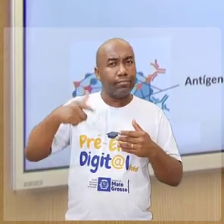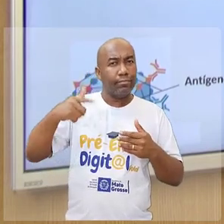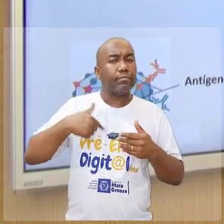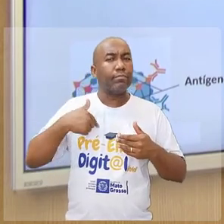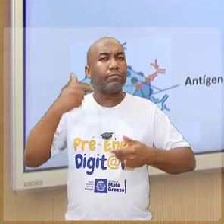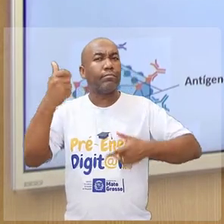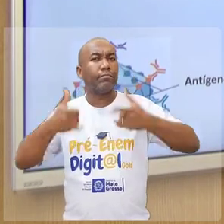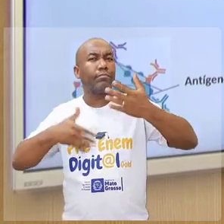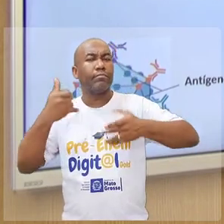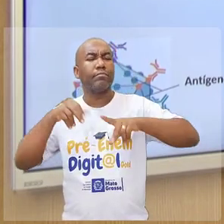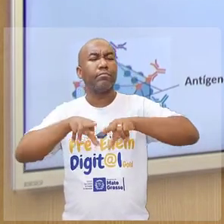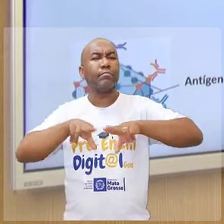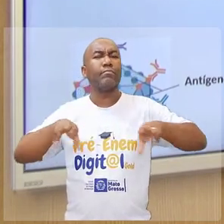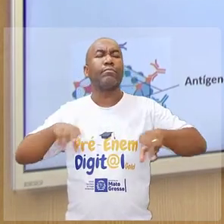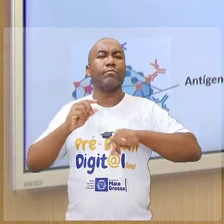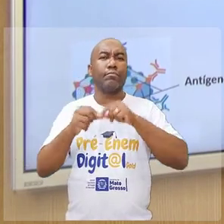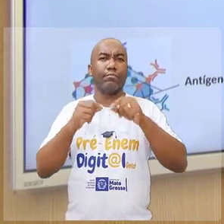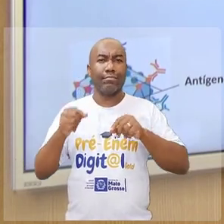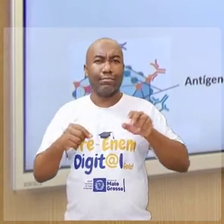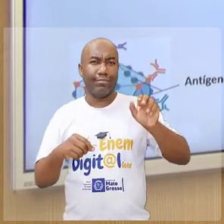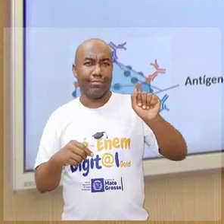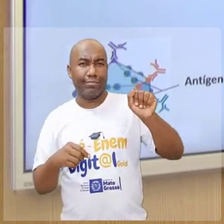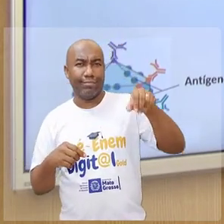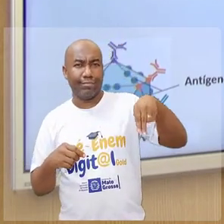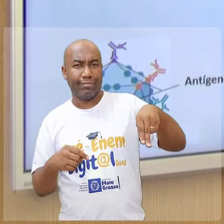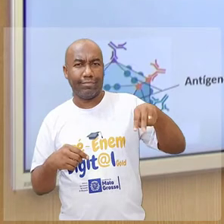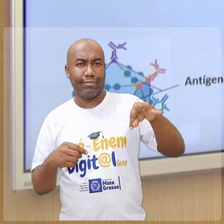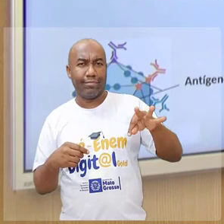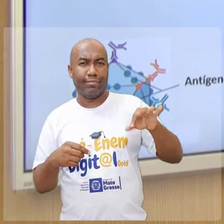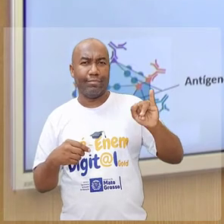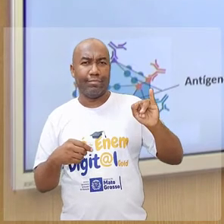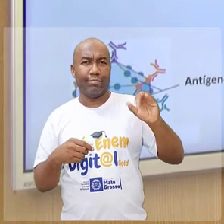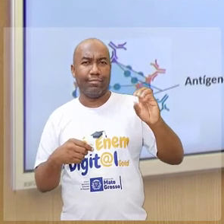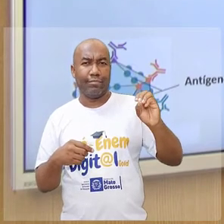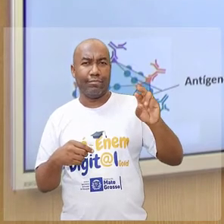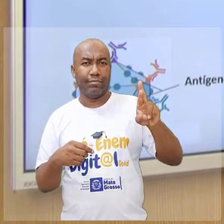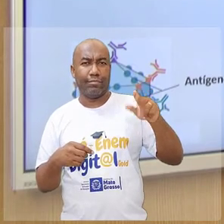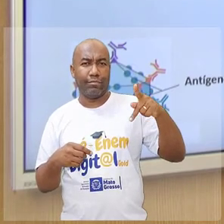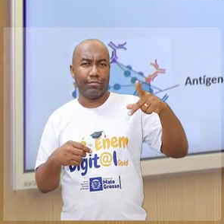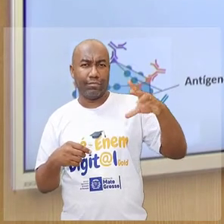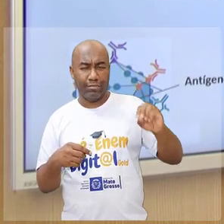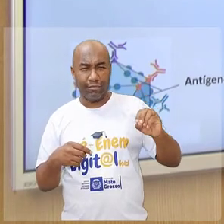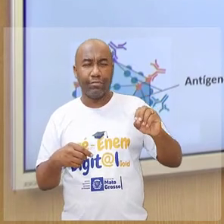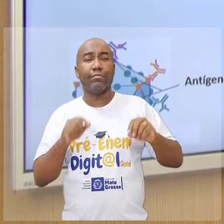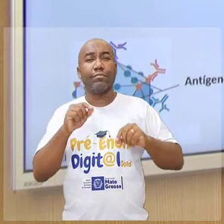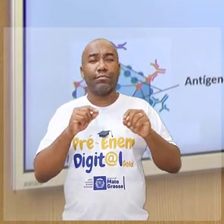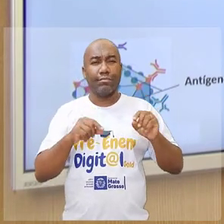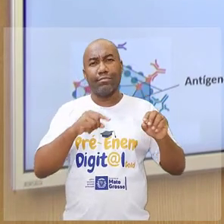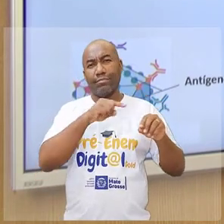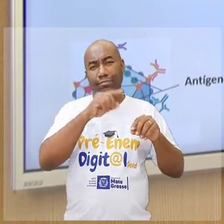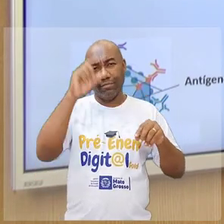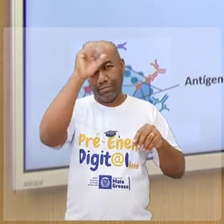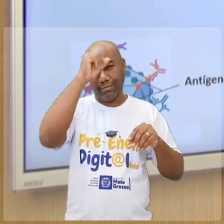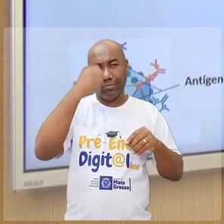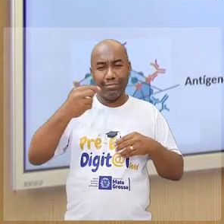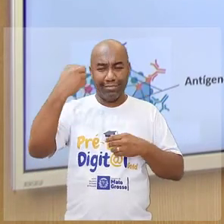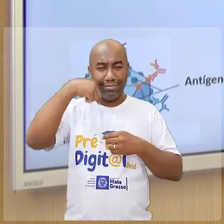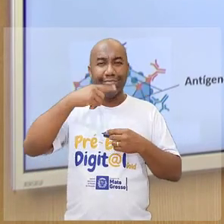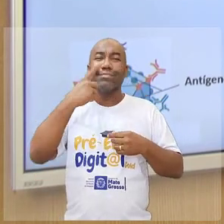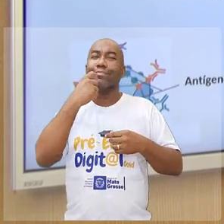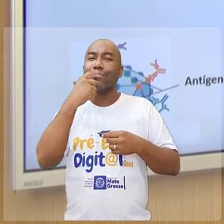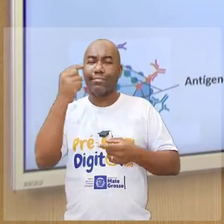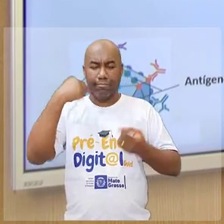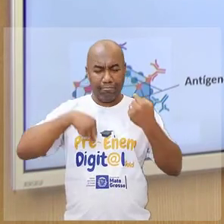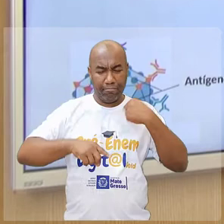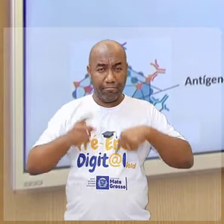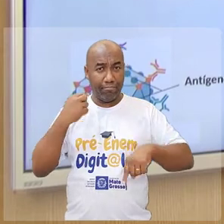Os anticorpos são produzidos por tipos especiais de glóbulos brancos. Não é assim que você aprendeu um dia? Glóbulos brancos.